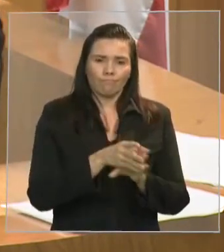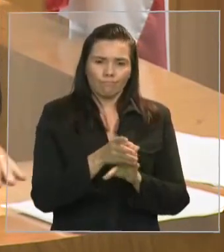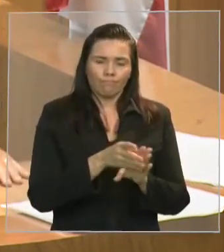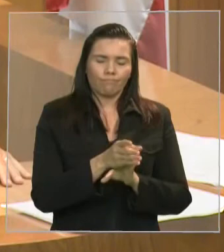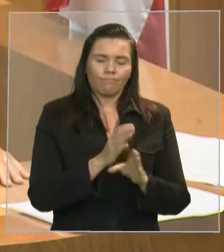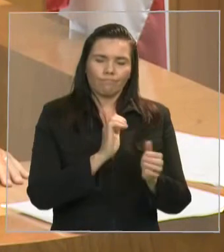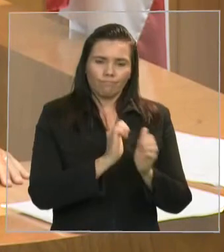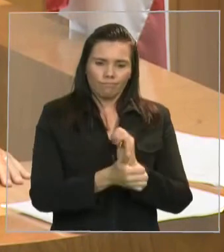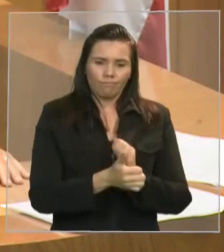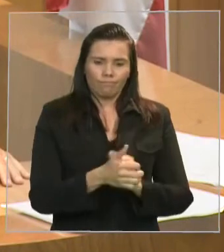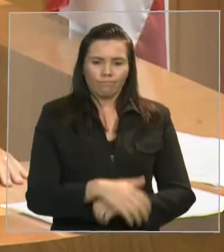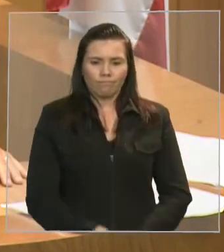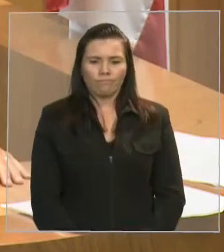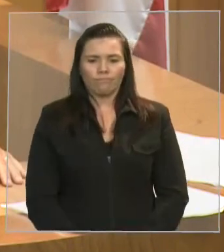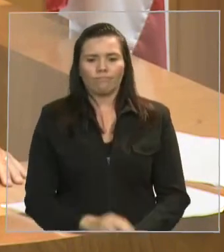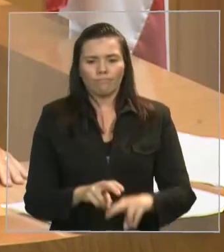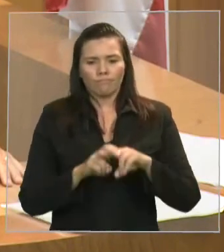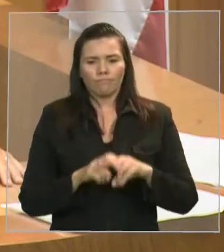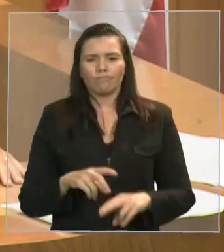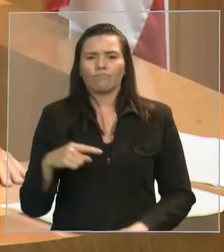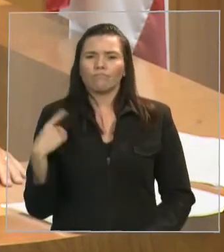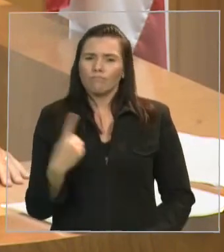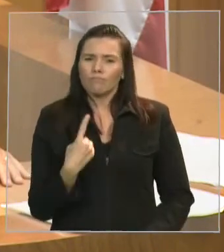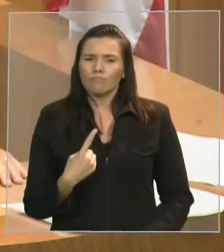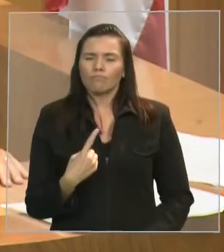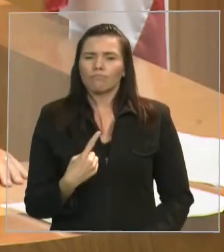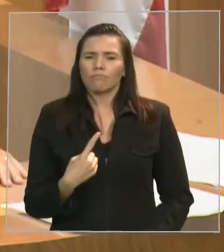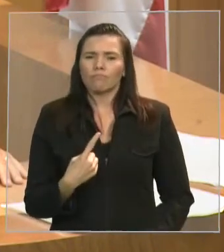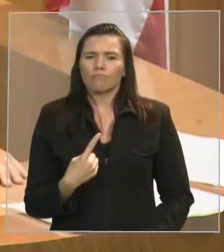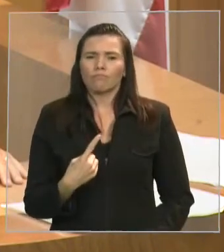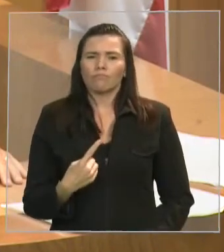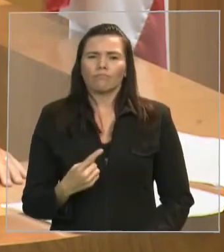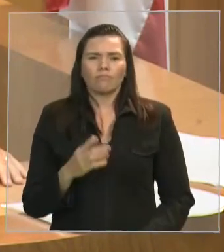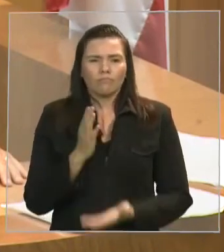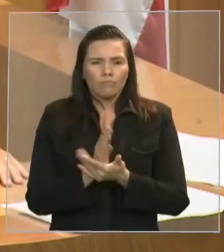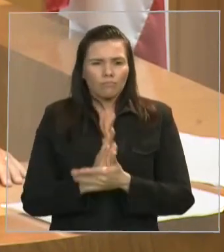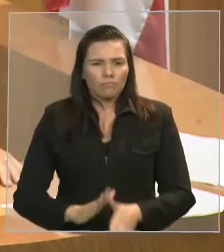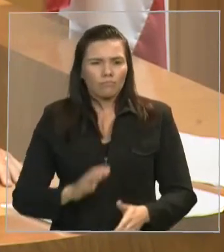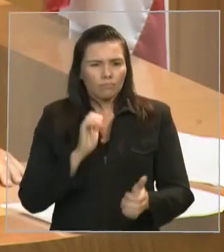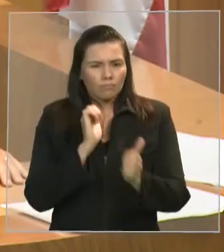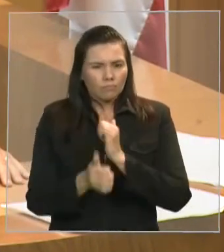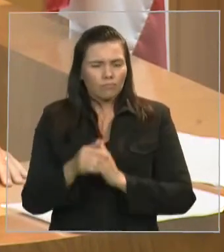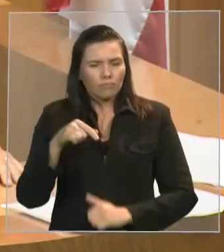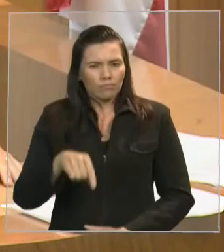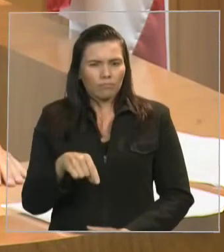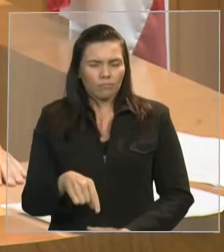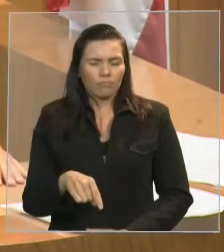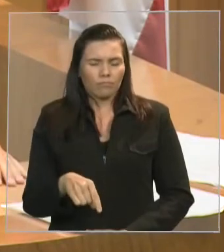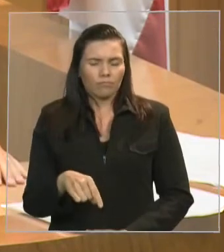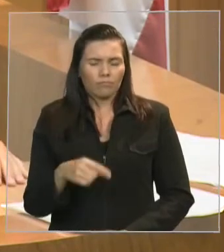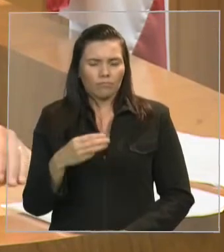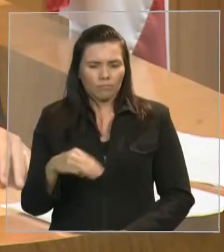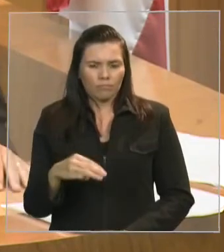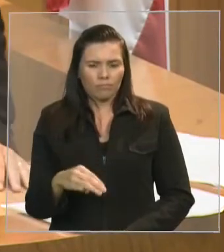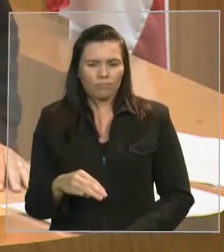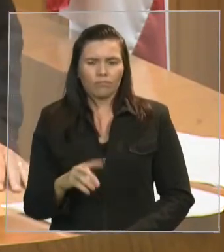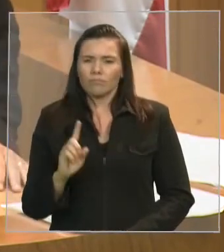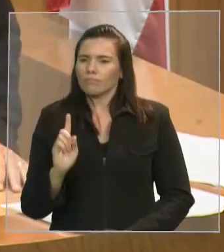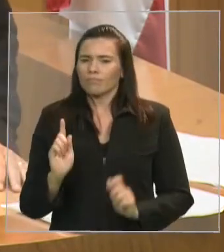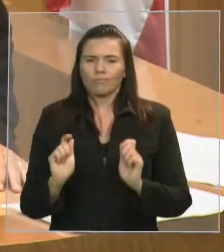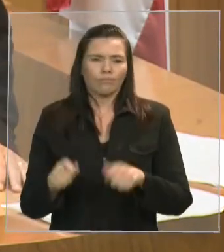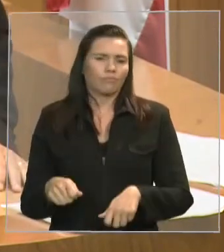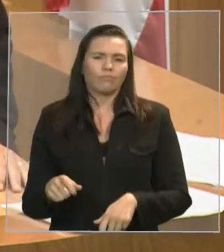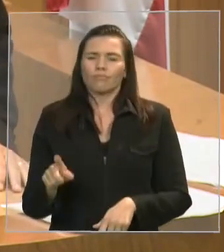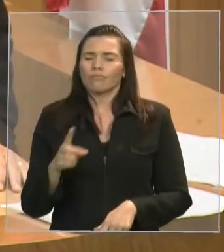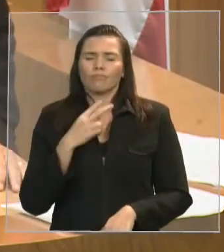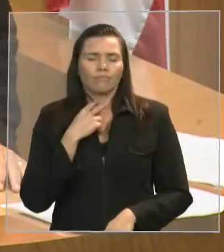para usar uma pá e terminar de enterrar o esporte do Maranhão com essa medida provisória 263 de 2017.